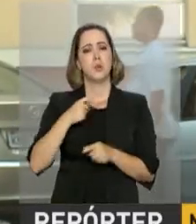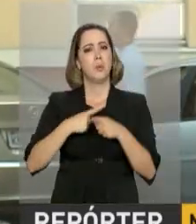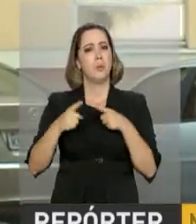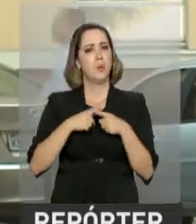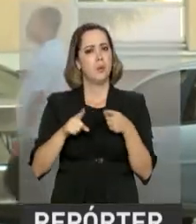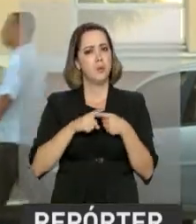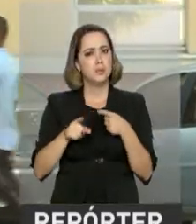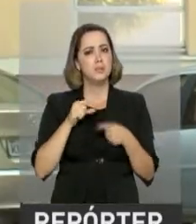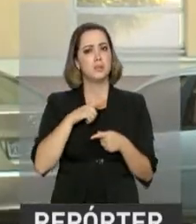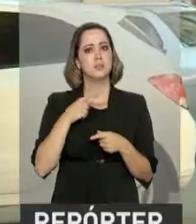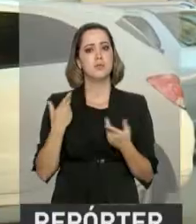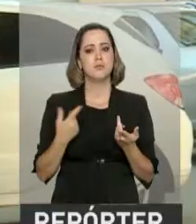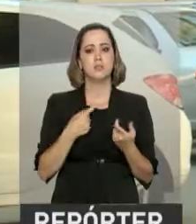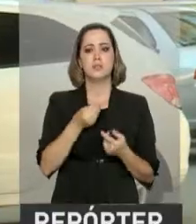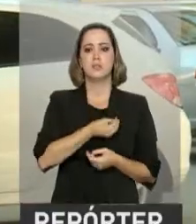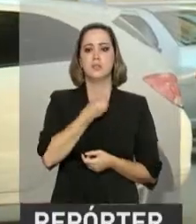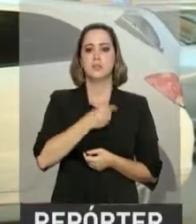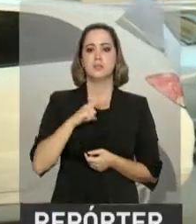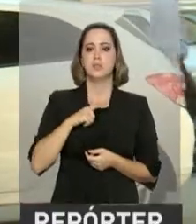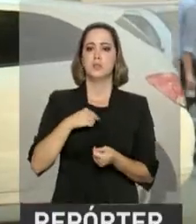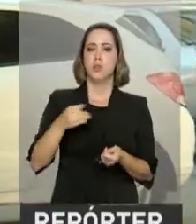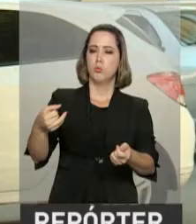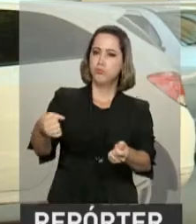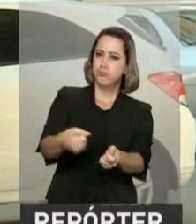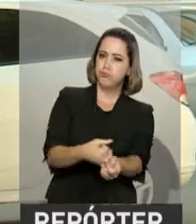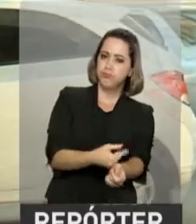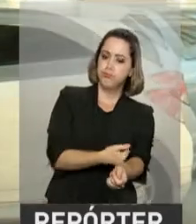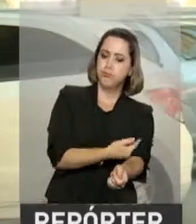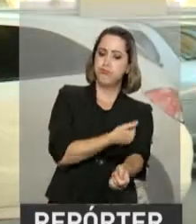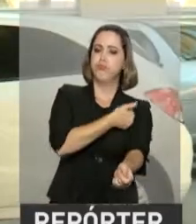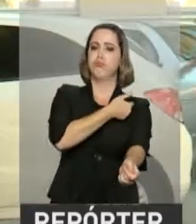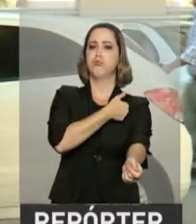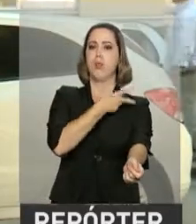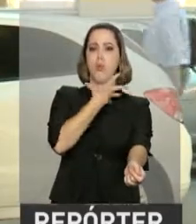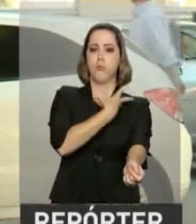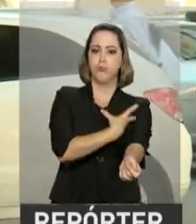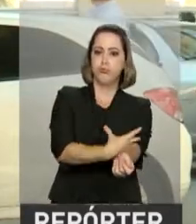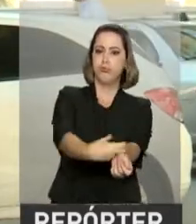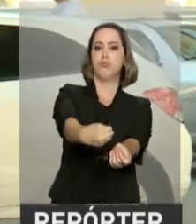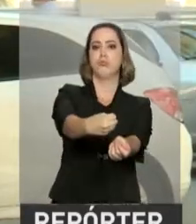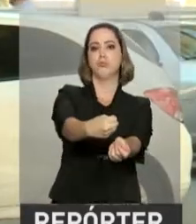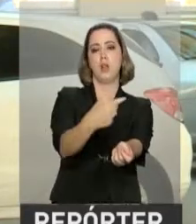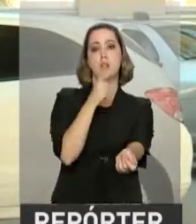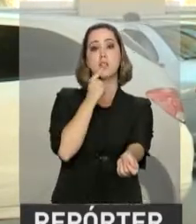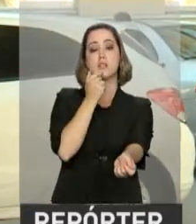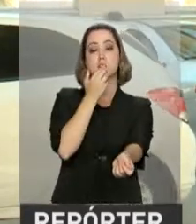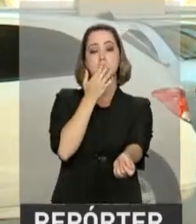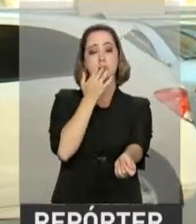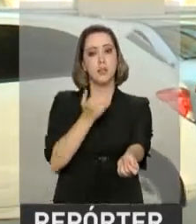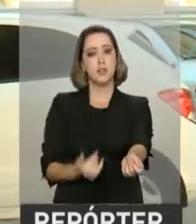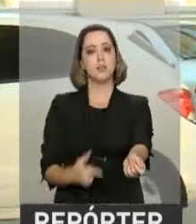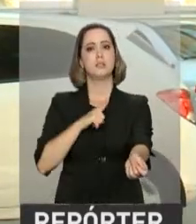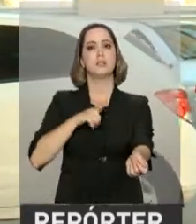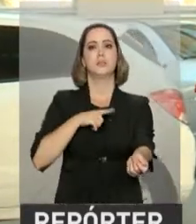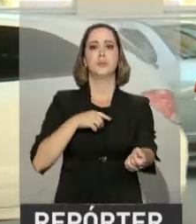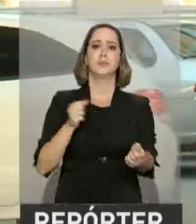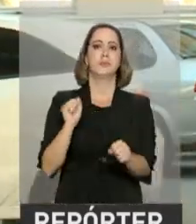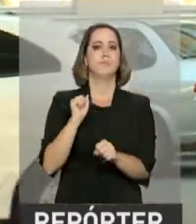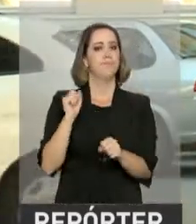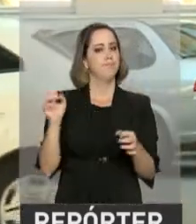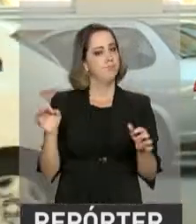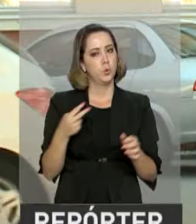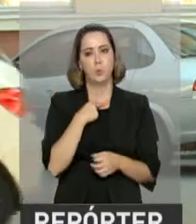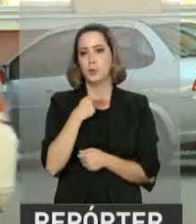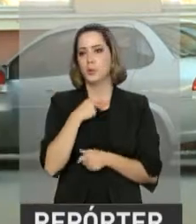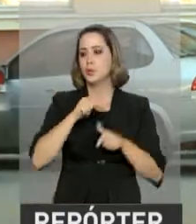doença renal, foi assim. Fiz hemodiálise, fiz diálise peritoneal, eu tive que parar de trabalhar, eu tinha dieta controlada de